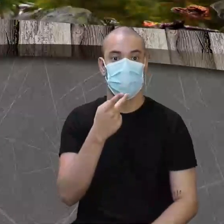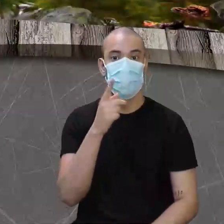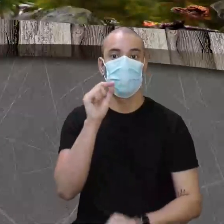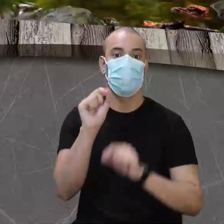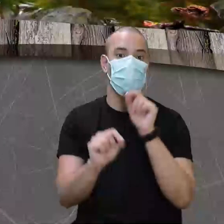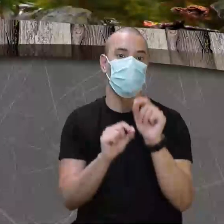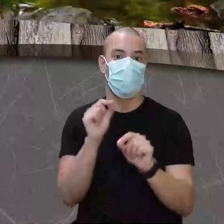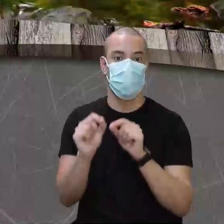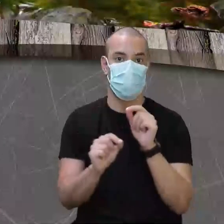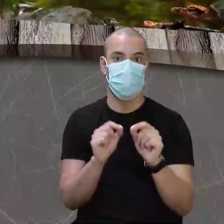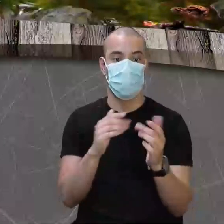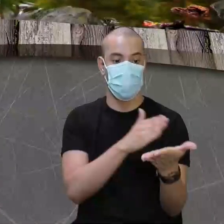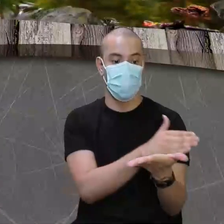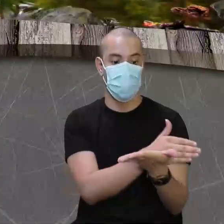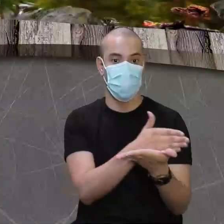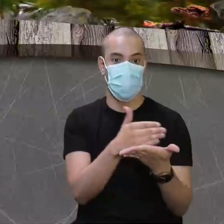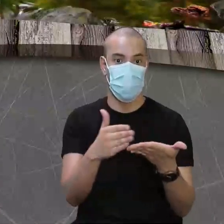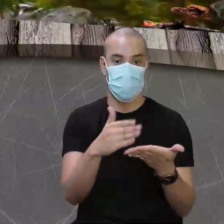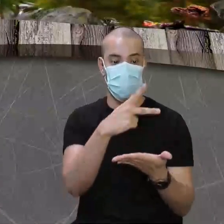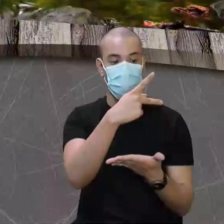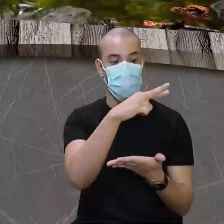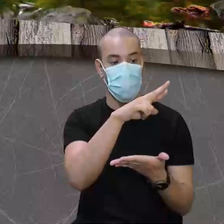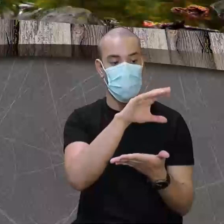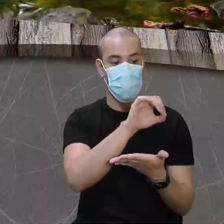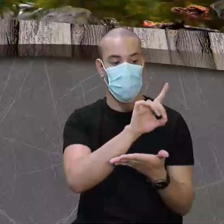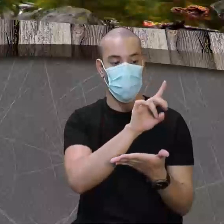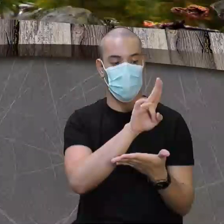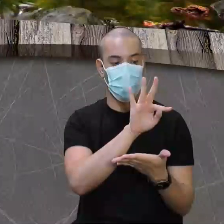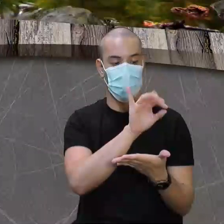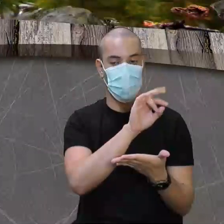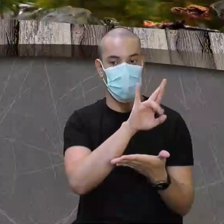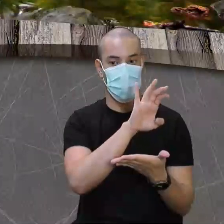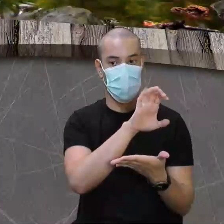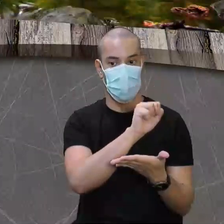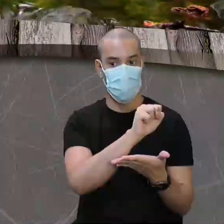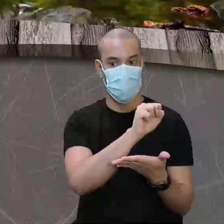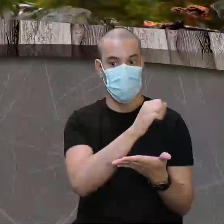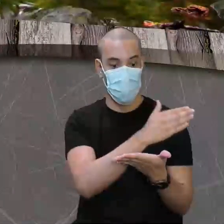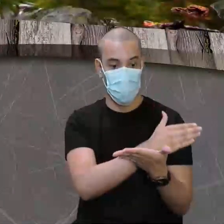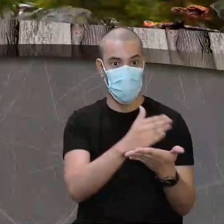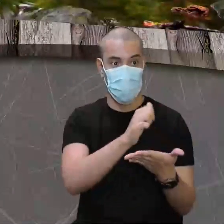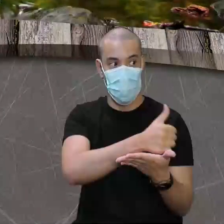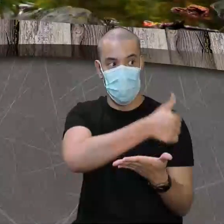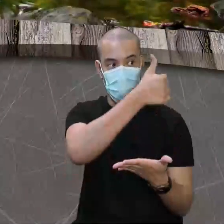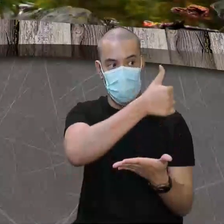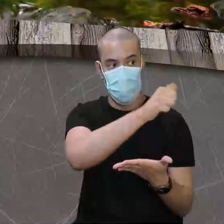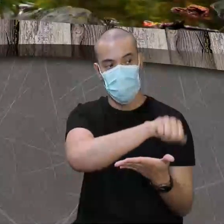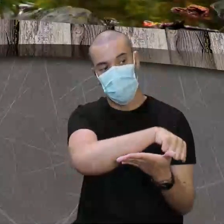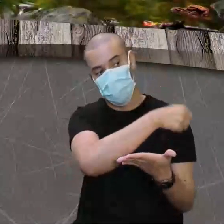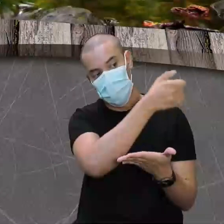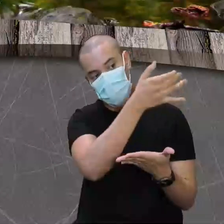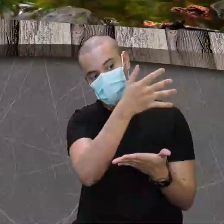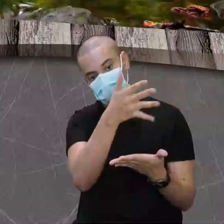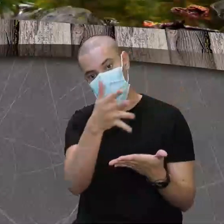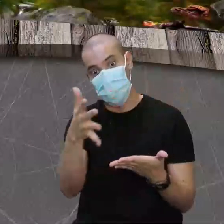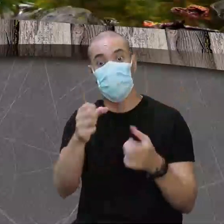ela começa com os produtores. Esses produtores podem ser